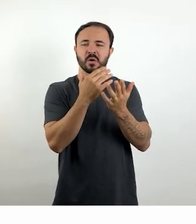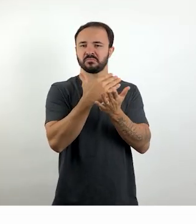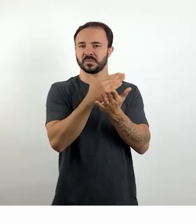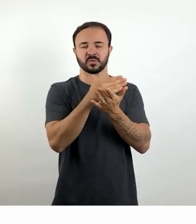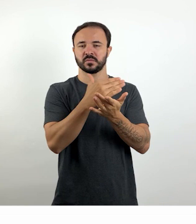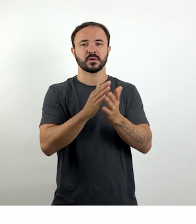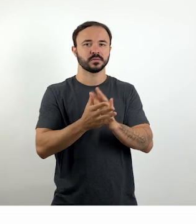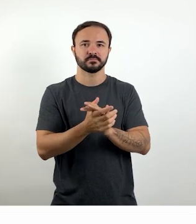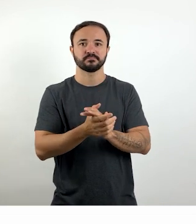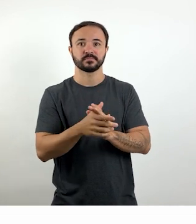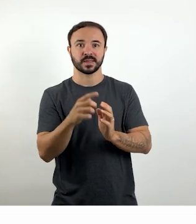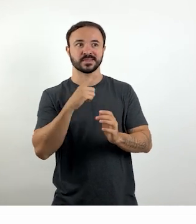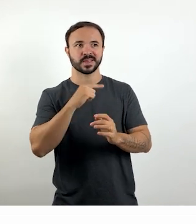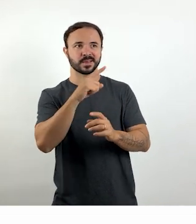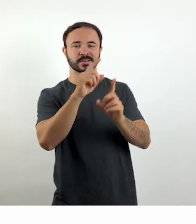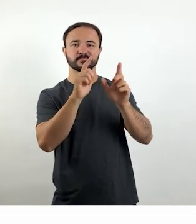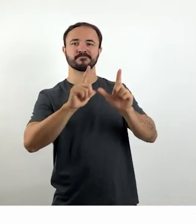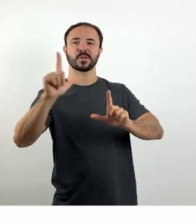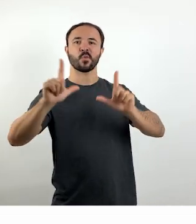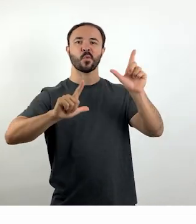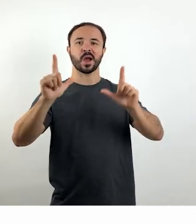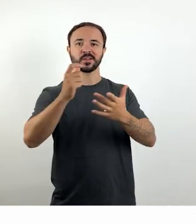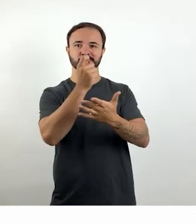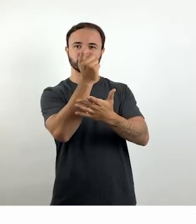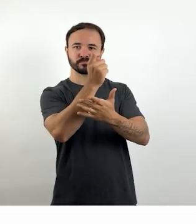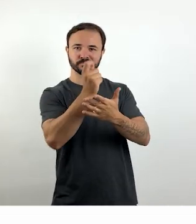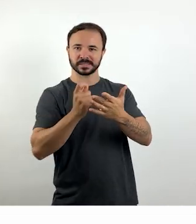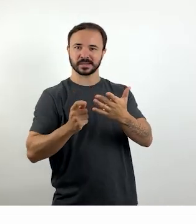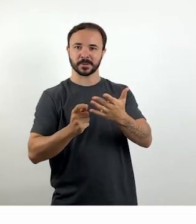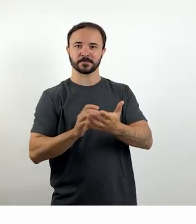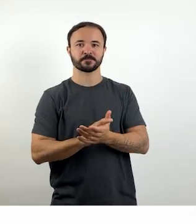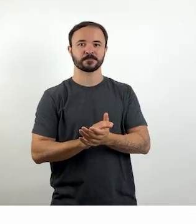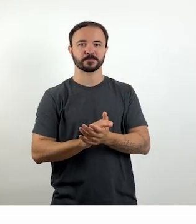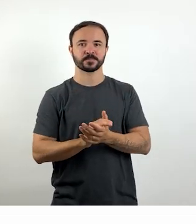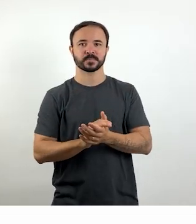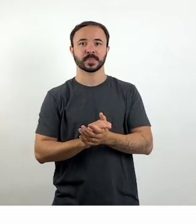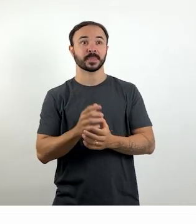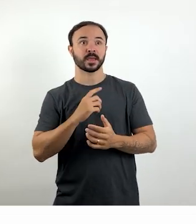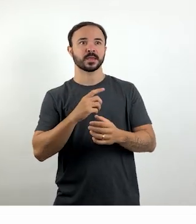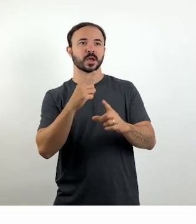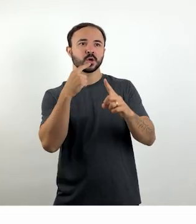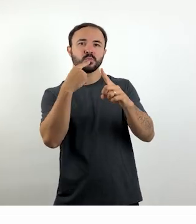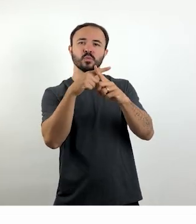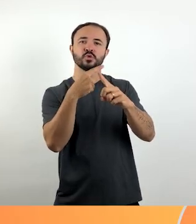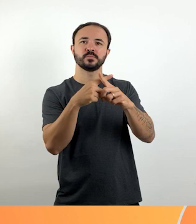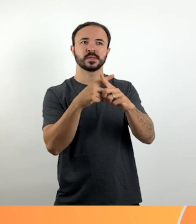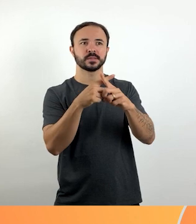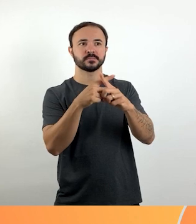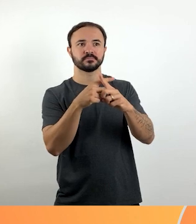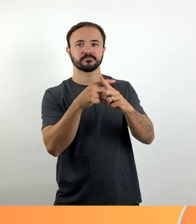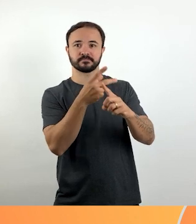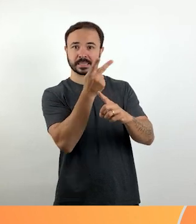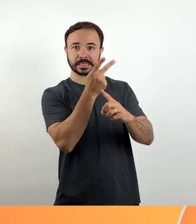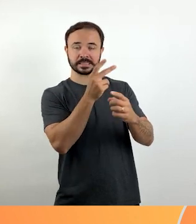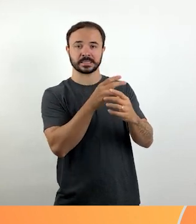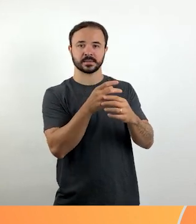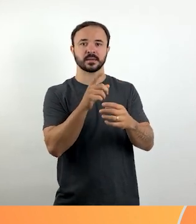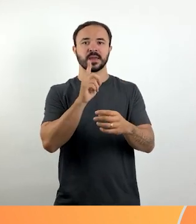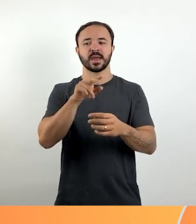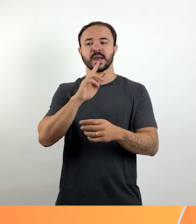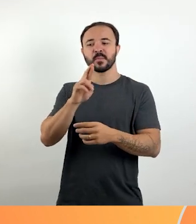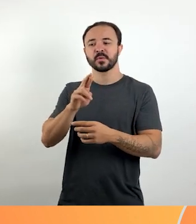em um quadro. O produto deles é 2048, né? A multiplicação deles 2048. E a soma